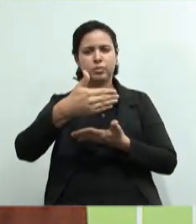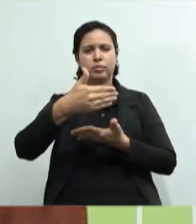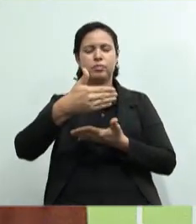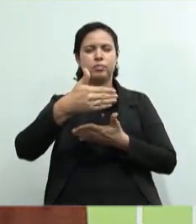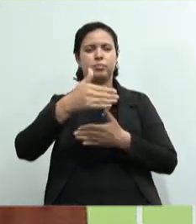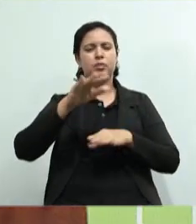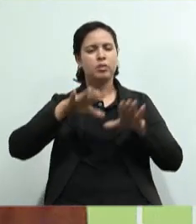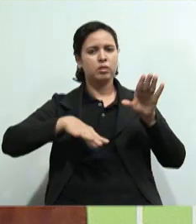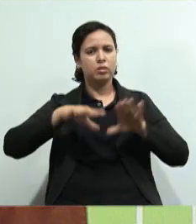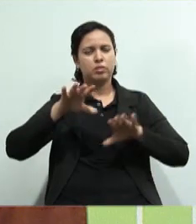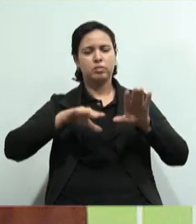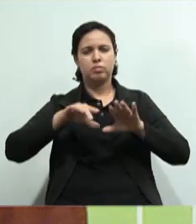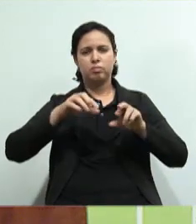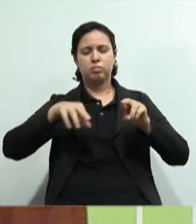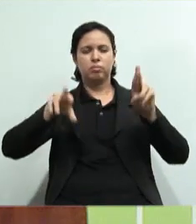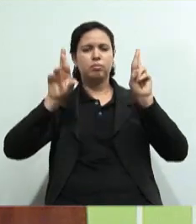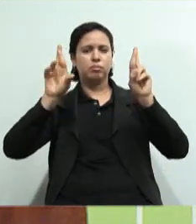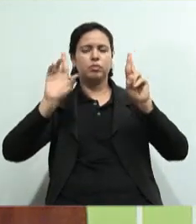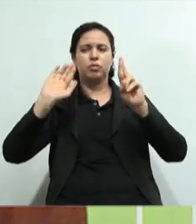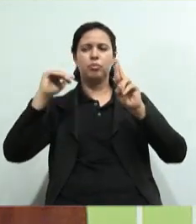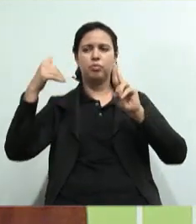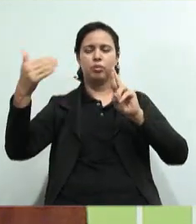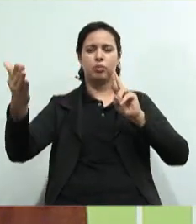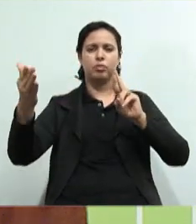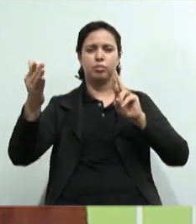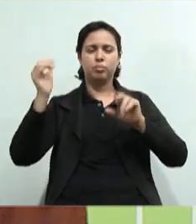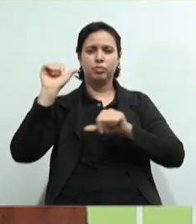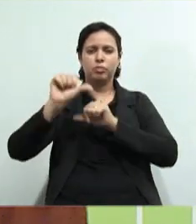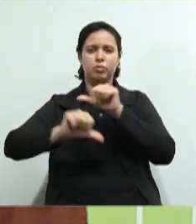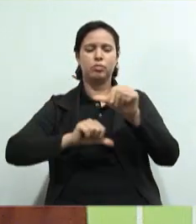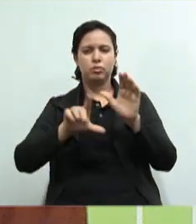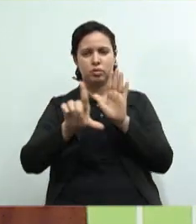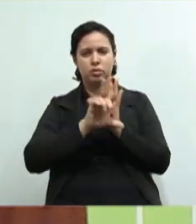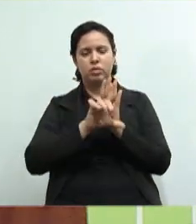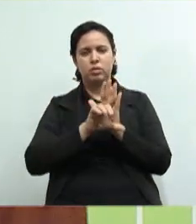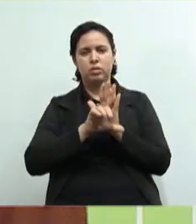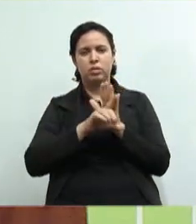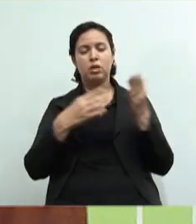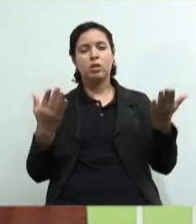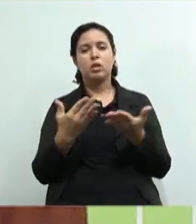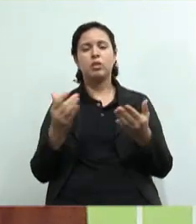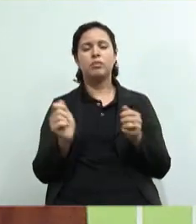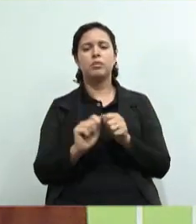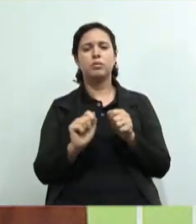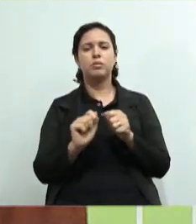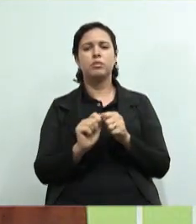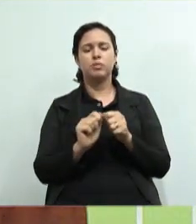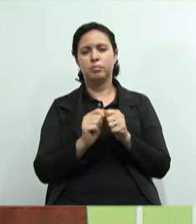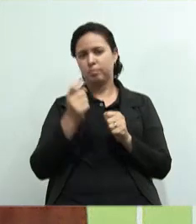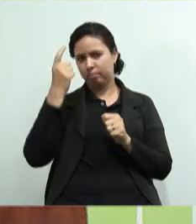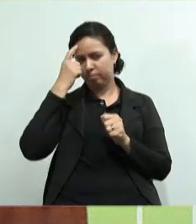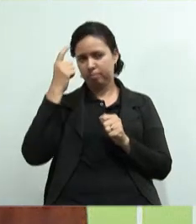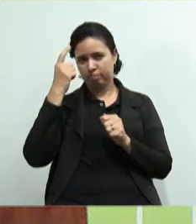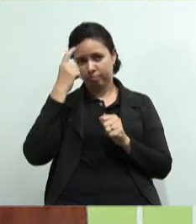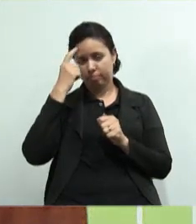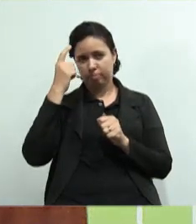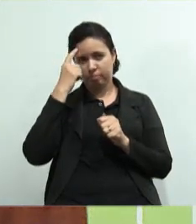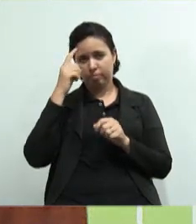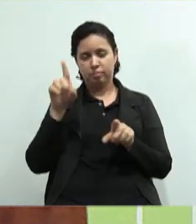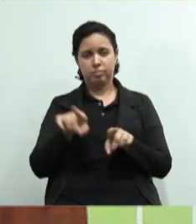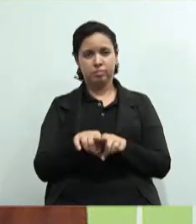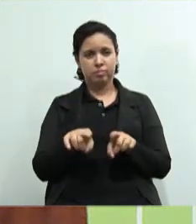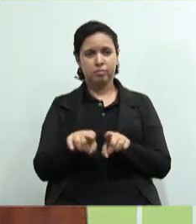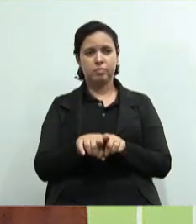alguma decisão externa, né? Mudou a legislação, e agora o que, que eu faço? Então tem que pensar nisso também e